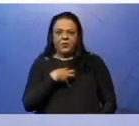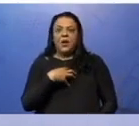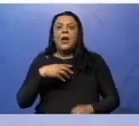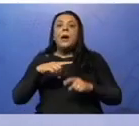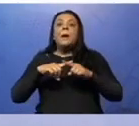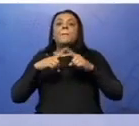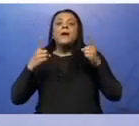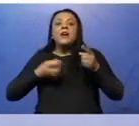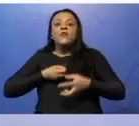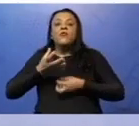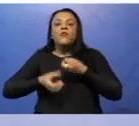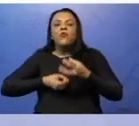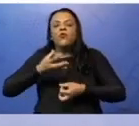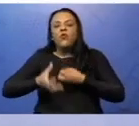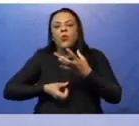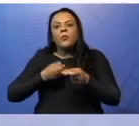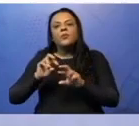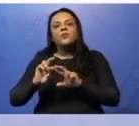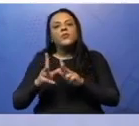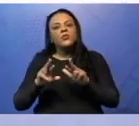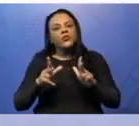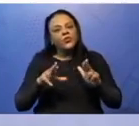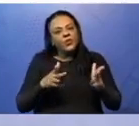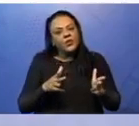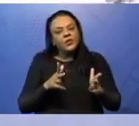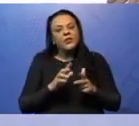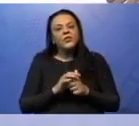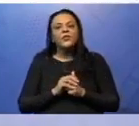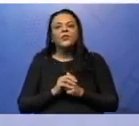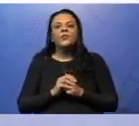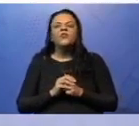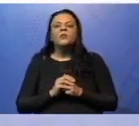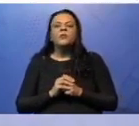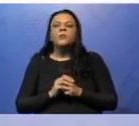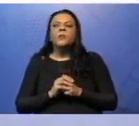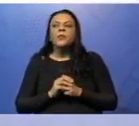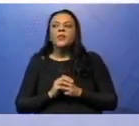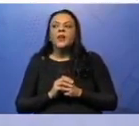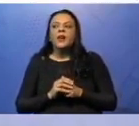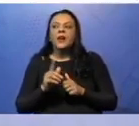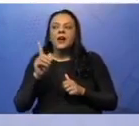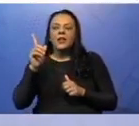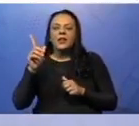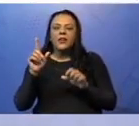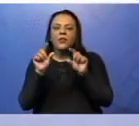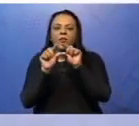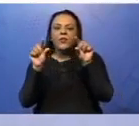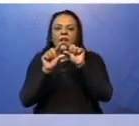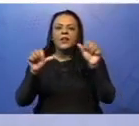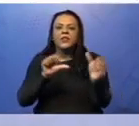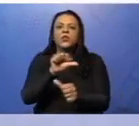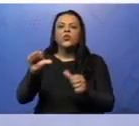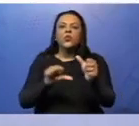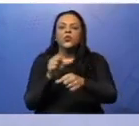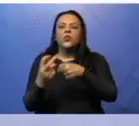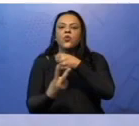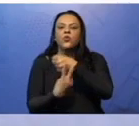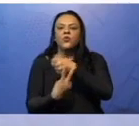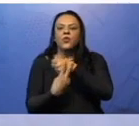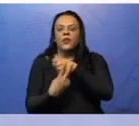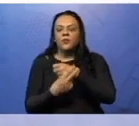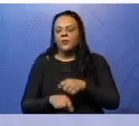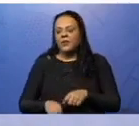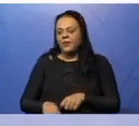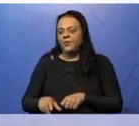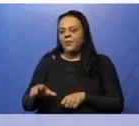informação. Eles vão variar um pouquinho. Então, aqui eu tenho sempre as mesmas frases e eu troquei o verbo. Calvin é importante. O verbo